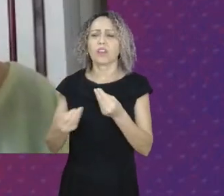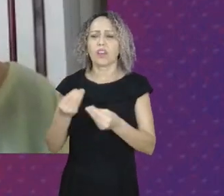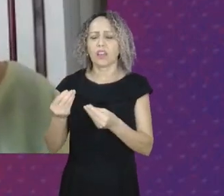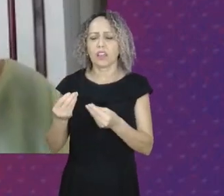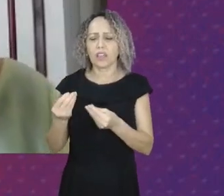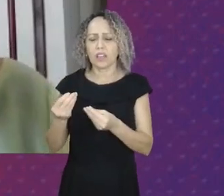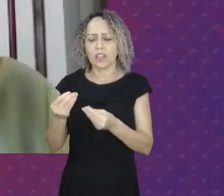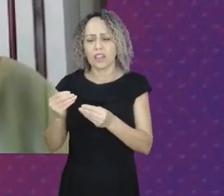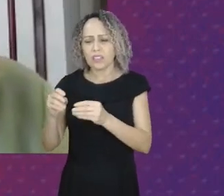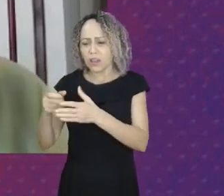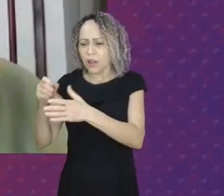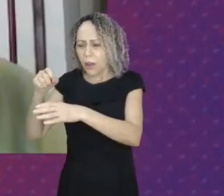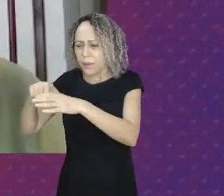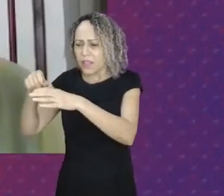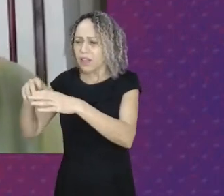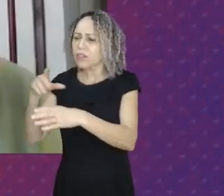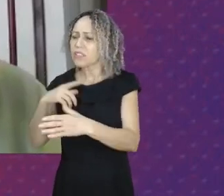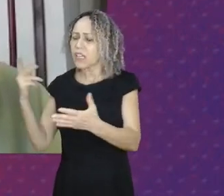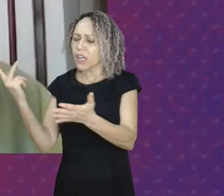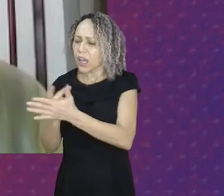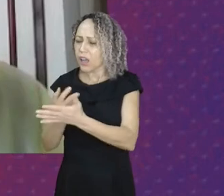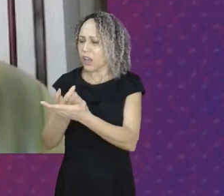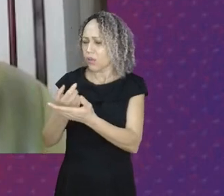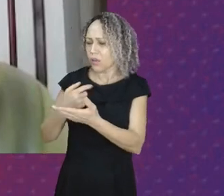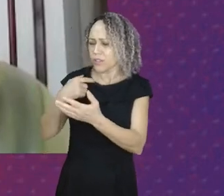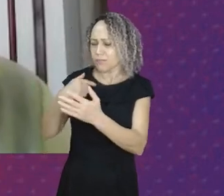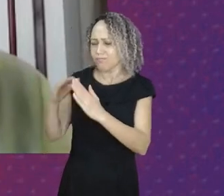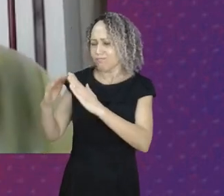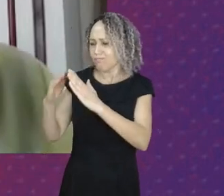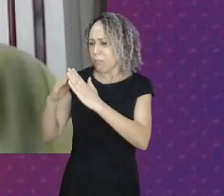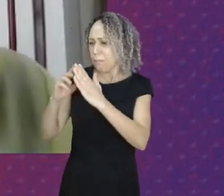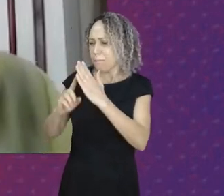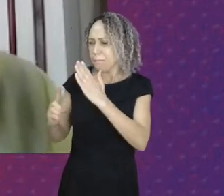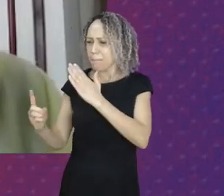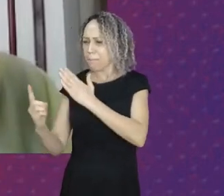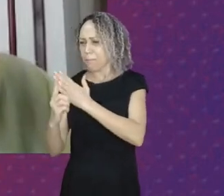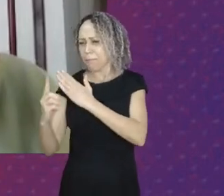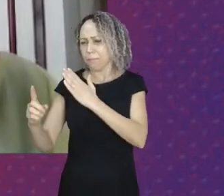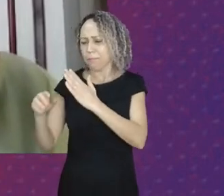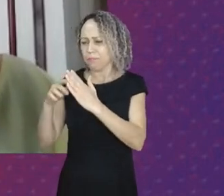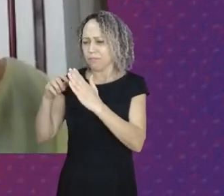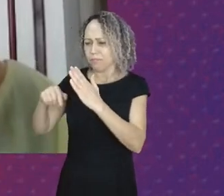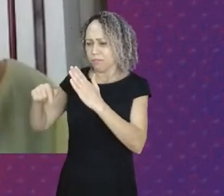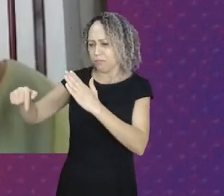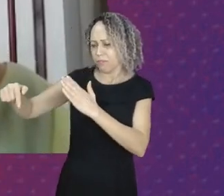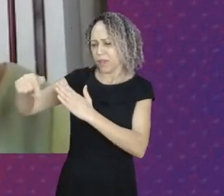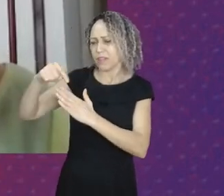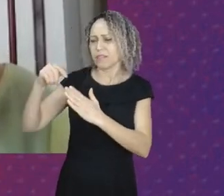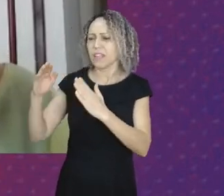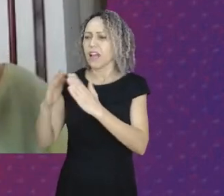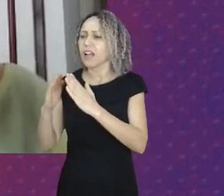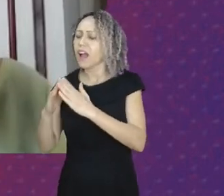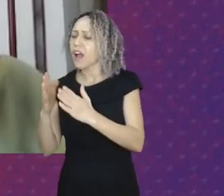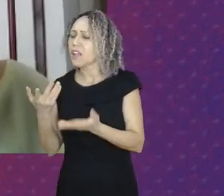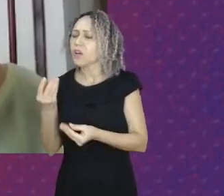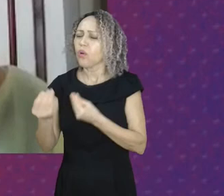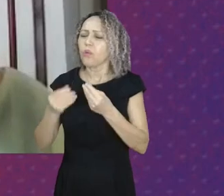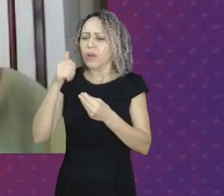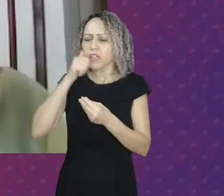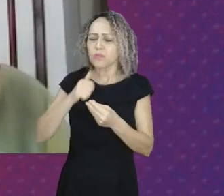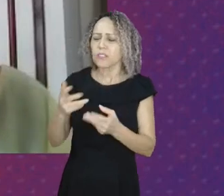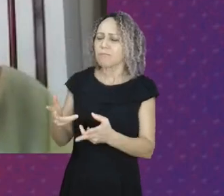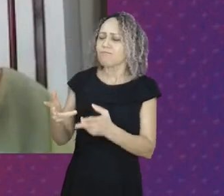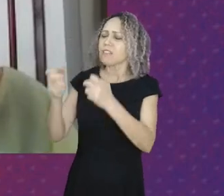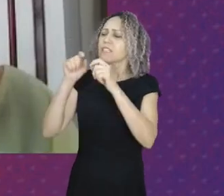da casa, mas revela a expressão, a maneira como as mulheres percebem esse